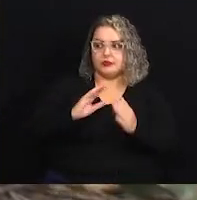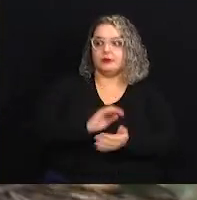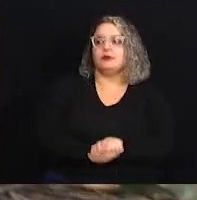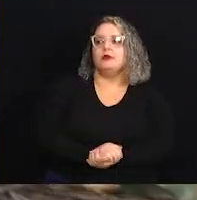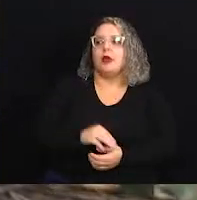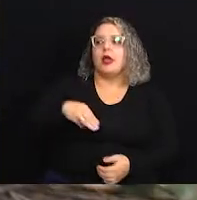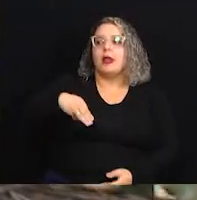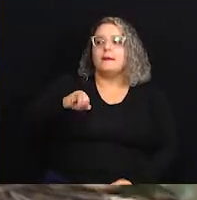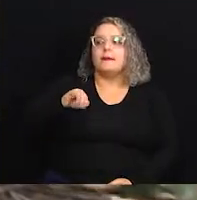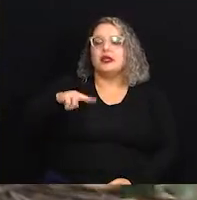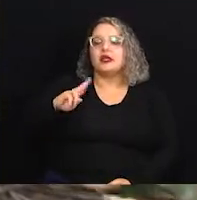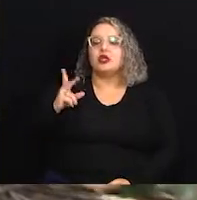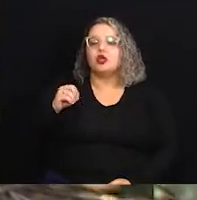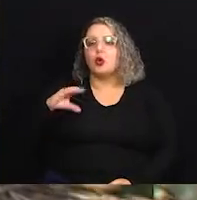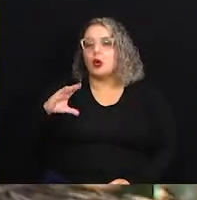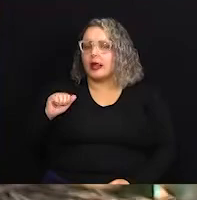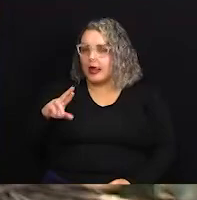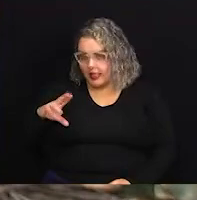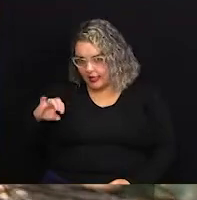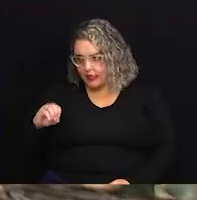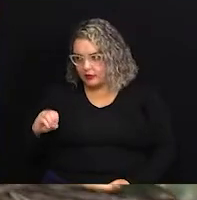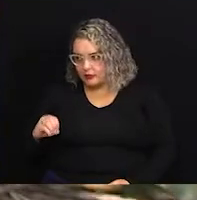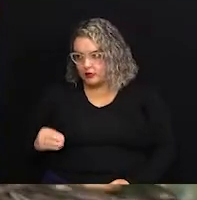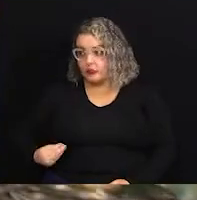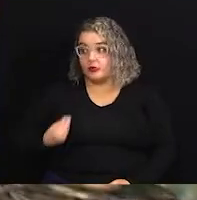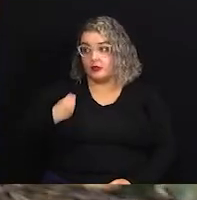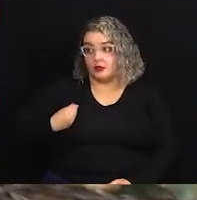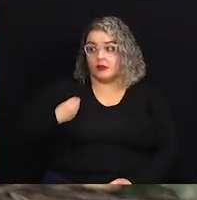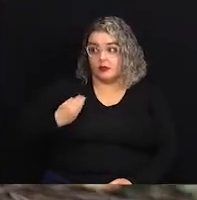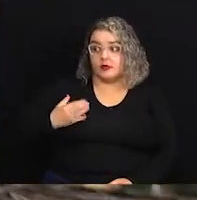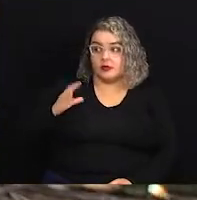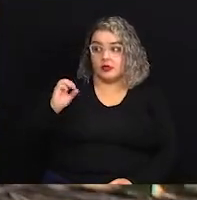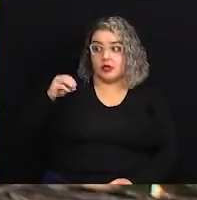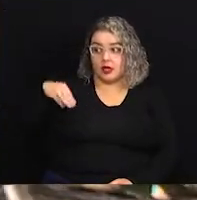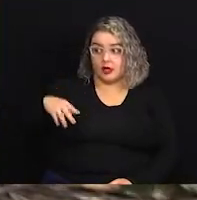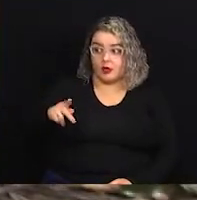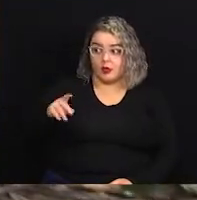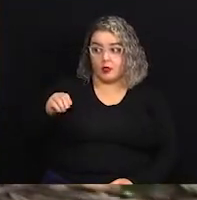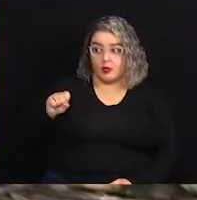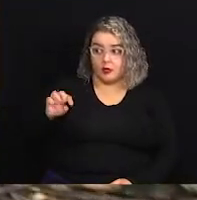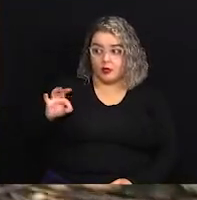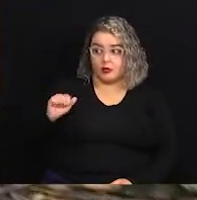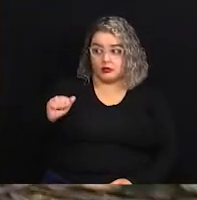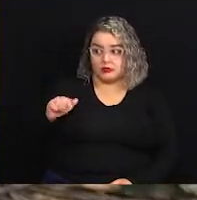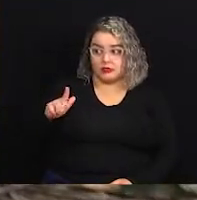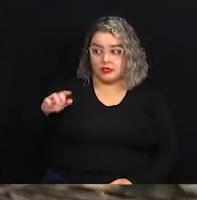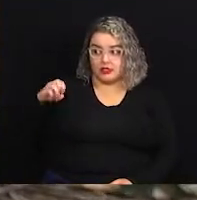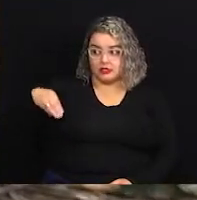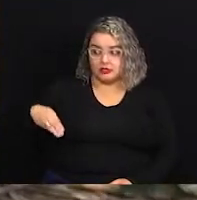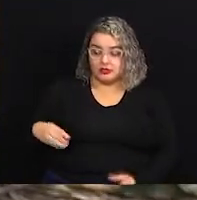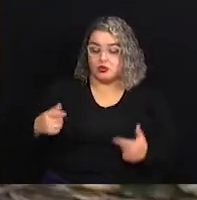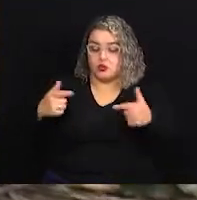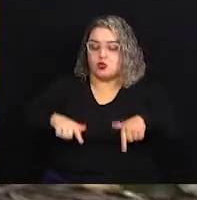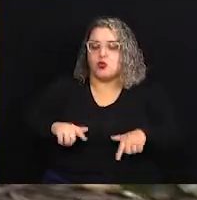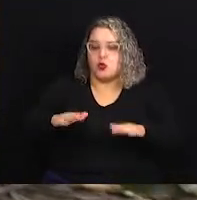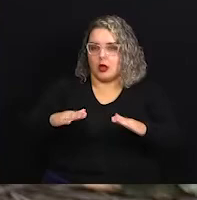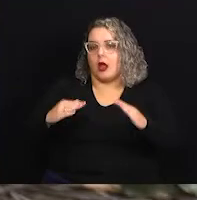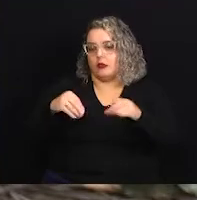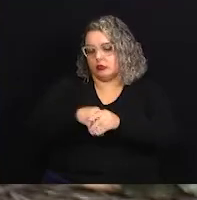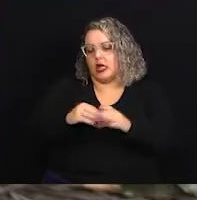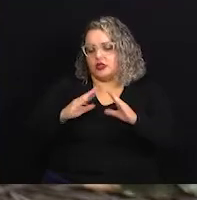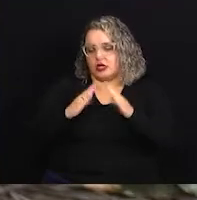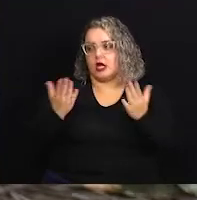de minhocário, e fui viver a experiência de fazer a prática da compostagem em casa, em loco, que a gente chama,